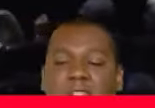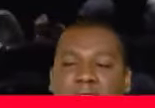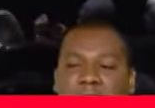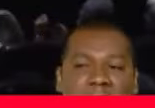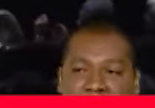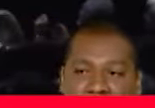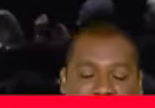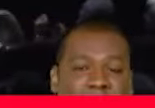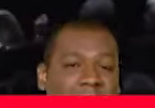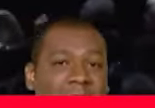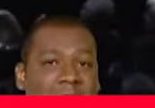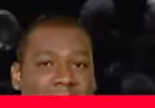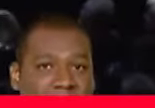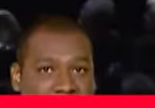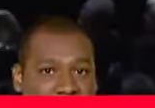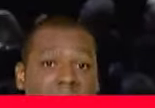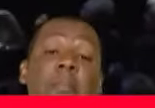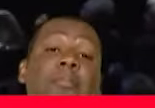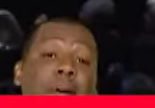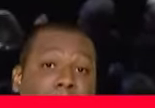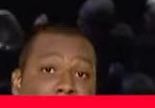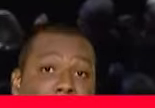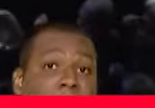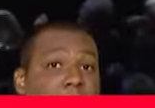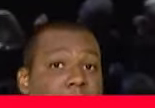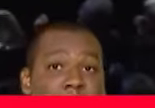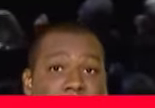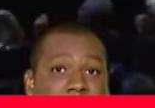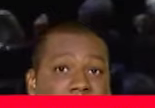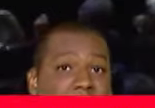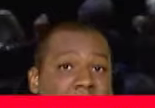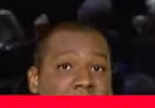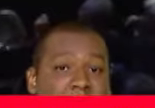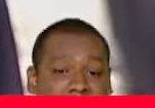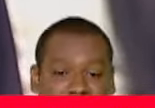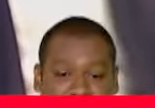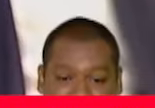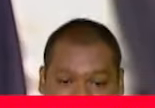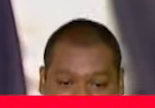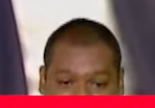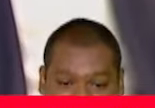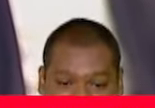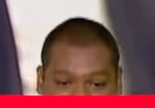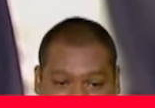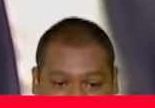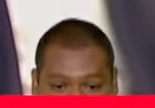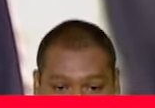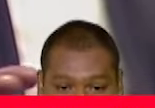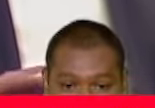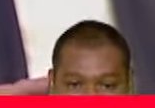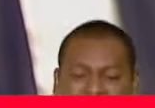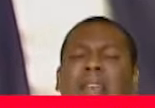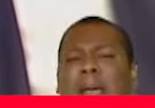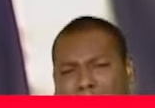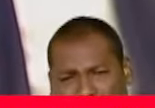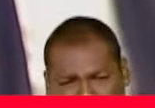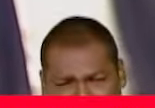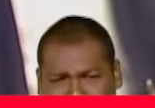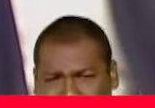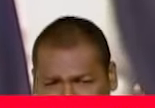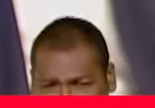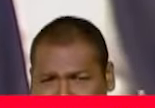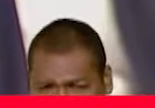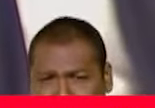prestar conta porque ele não fez nada, ele então vive de encrenca, vive de provocação. Nós temos experiência